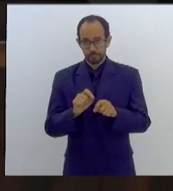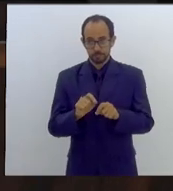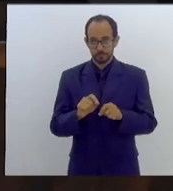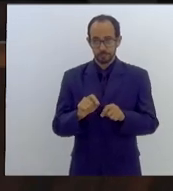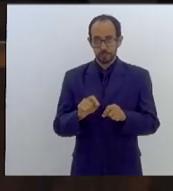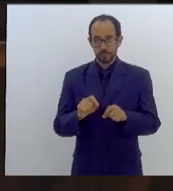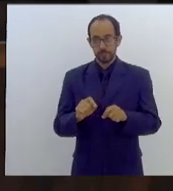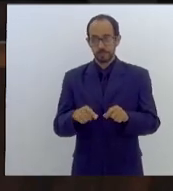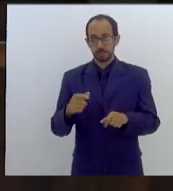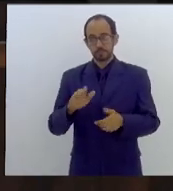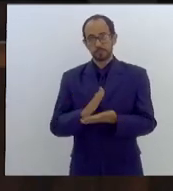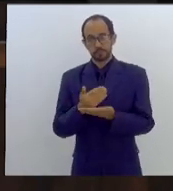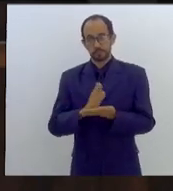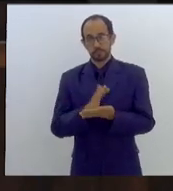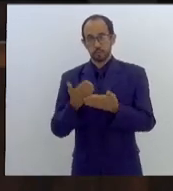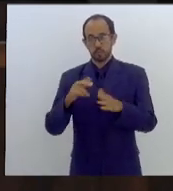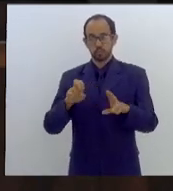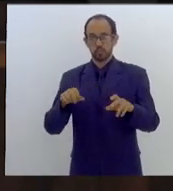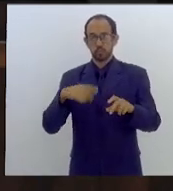deputados que